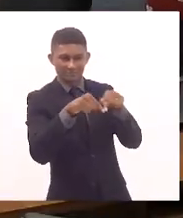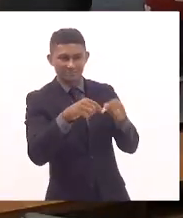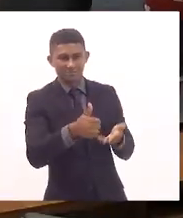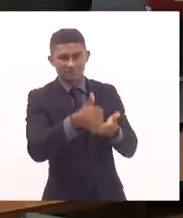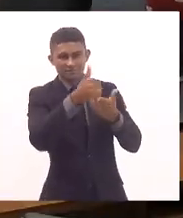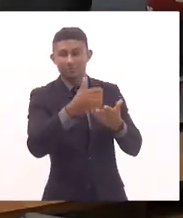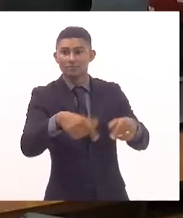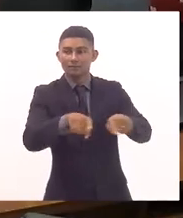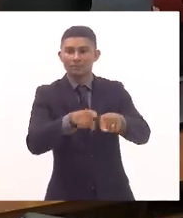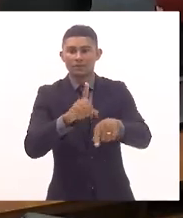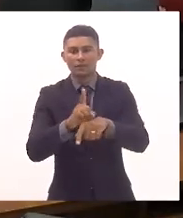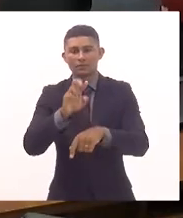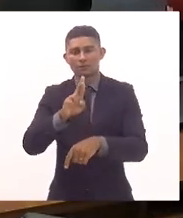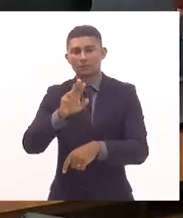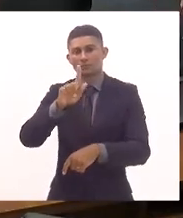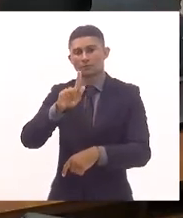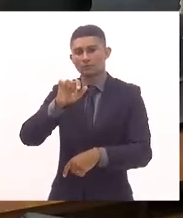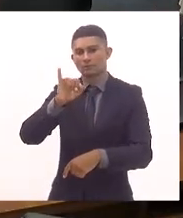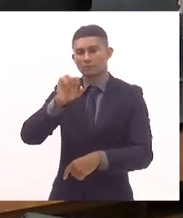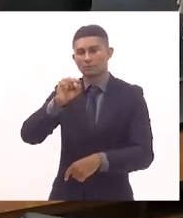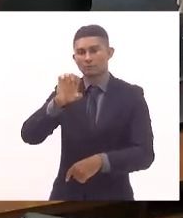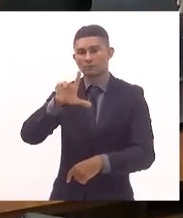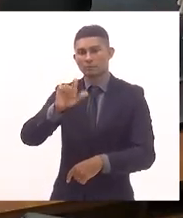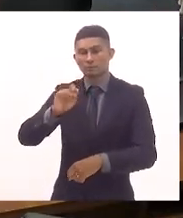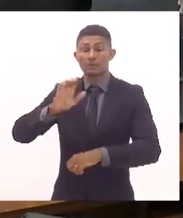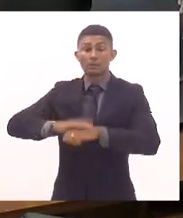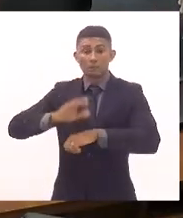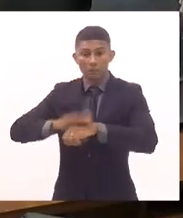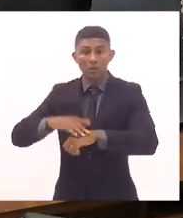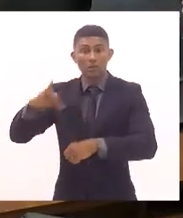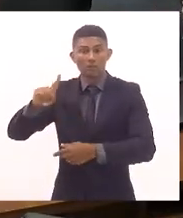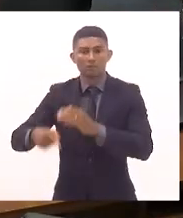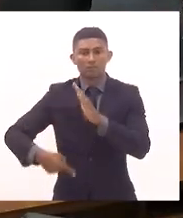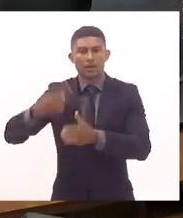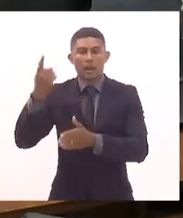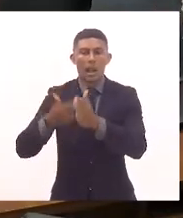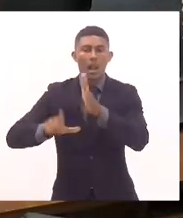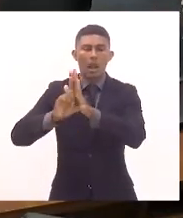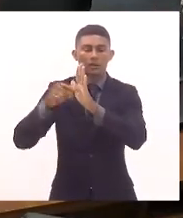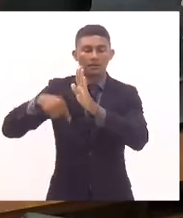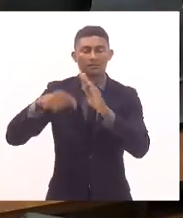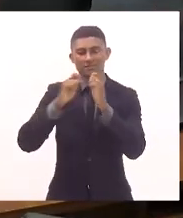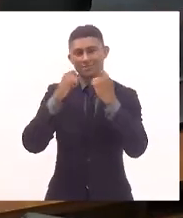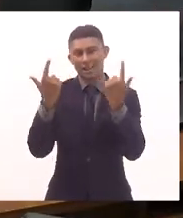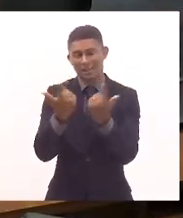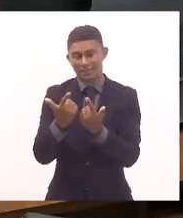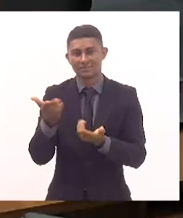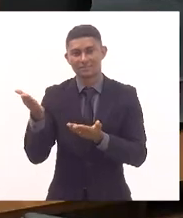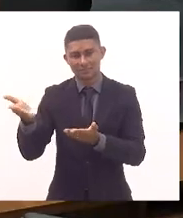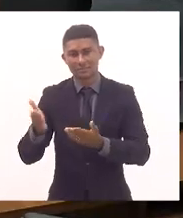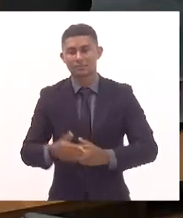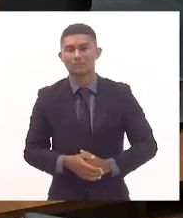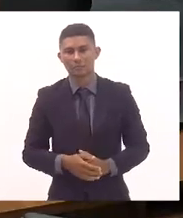que teve na redação original da primeira lei que veio à casa. Quero